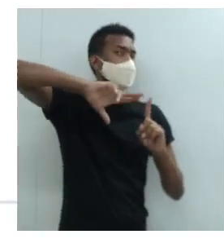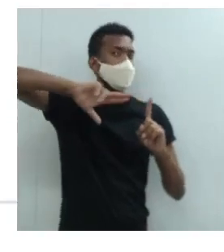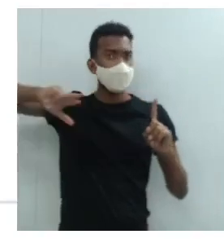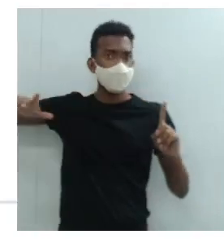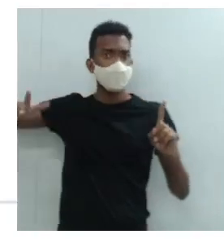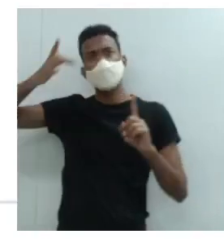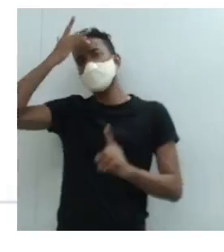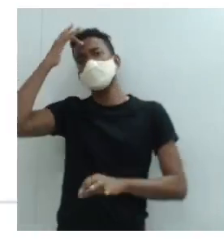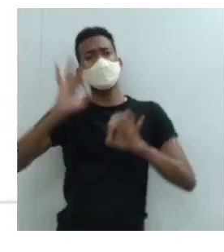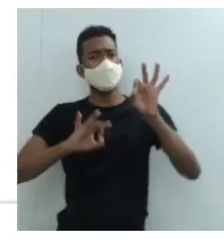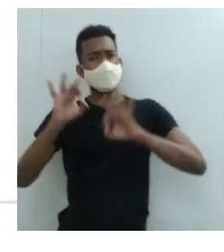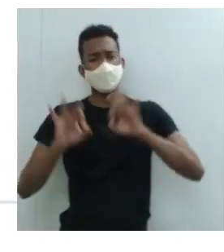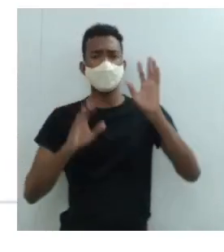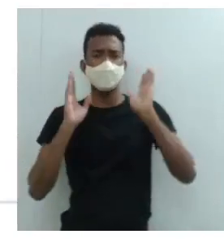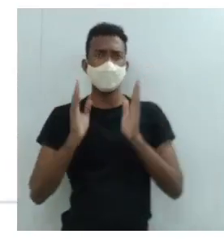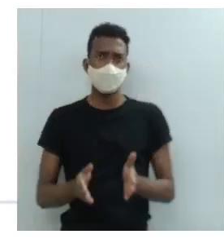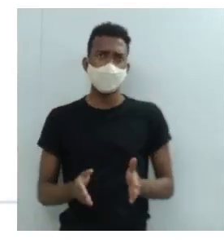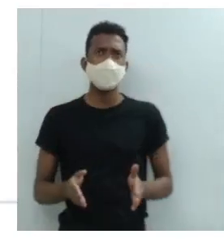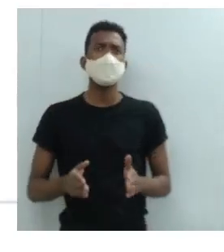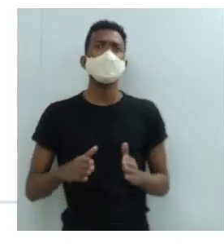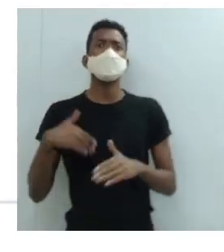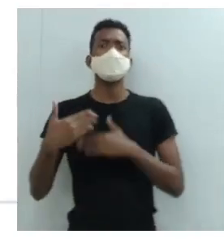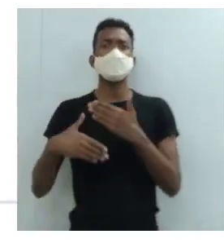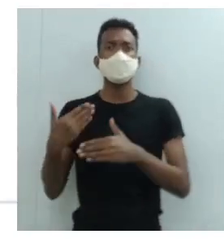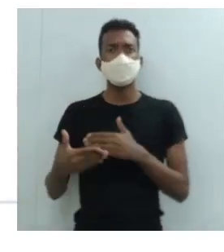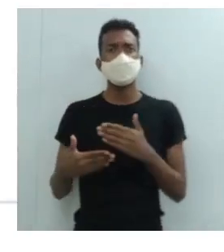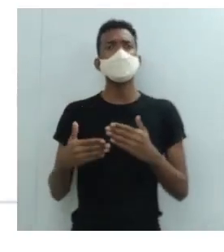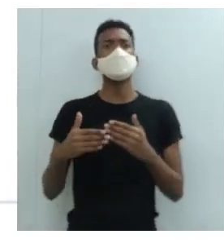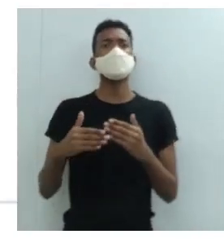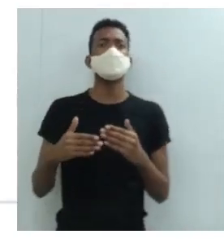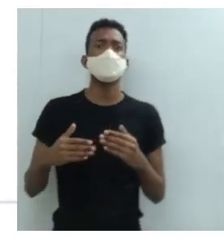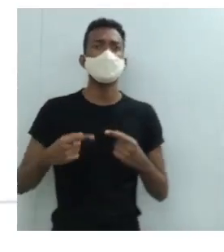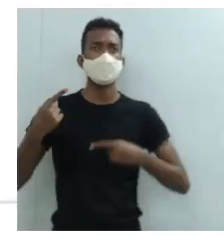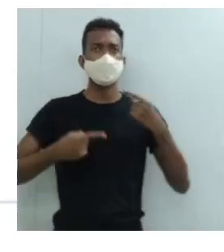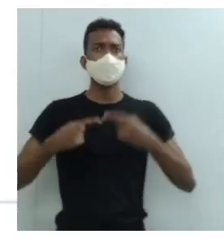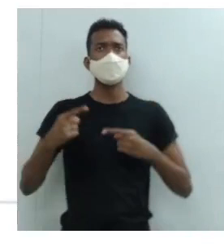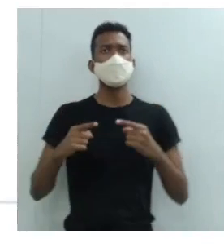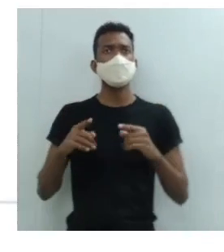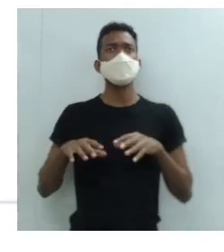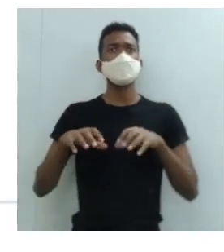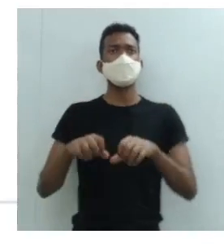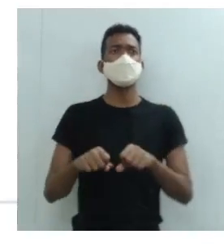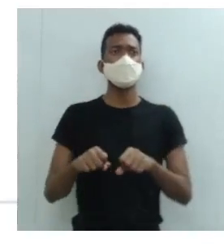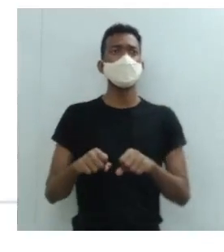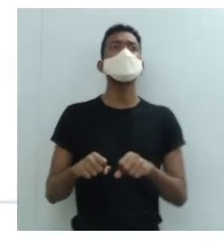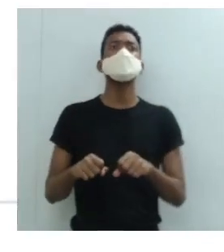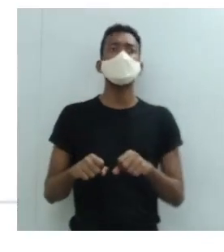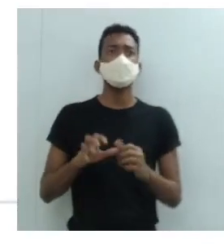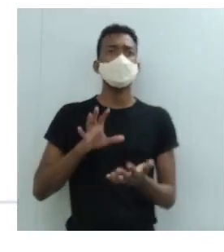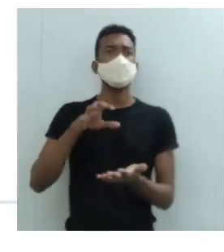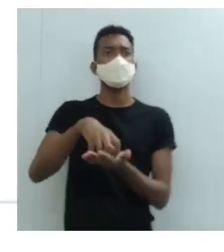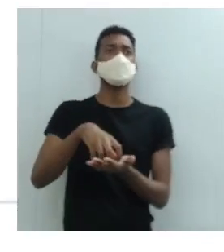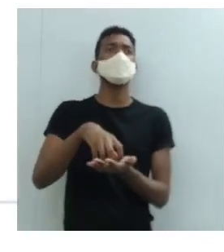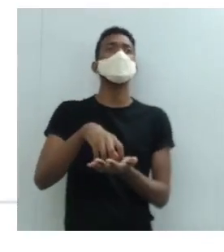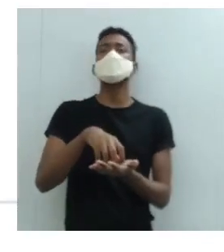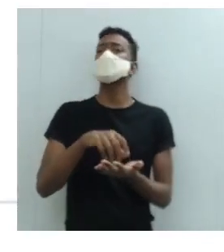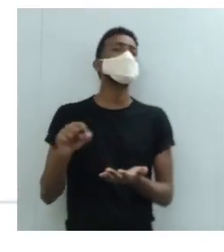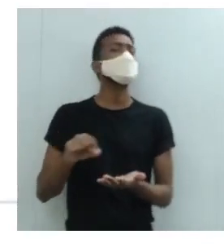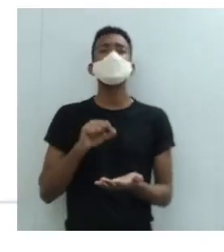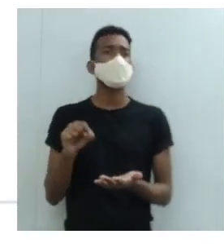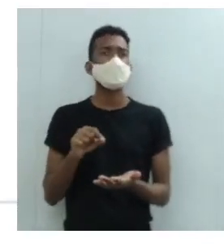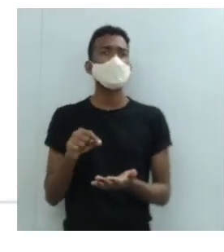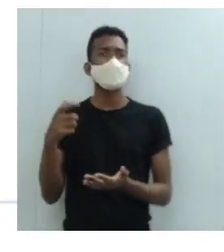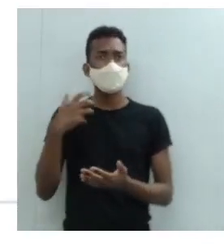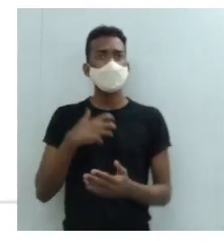elaboraram, né? As teorias políticas para legitimar o poder centralizado de quem?